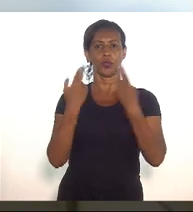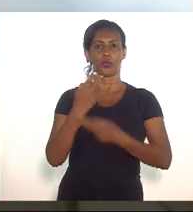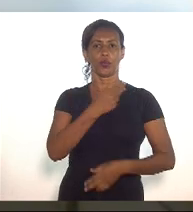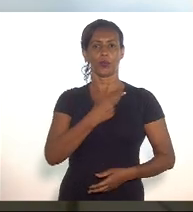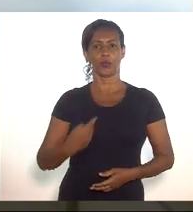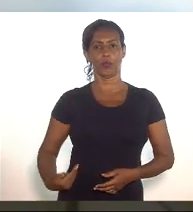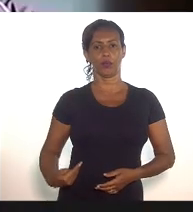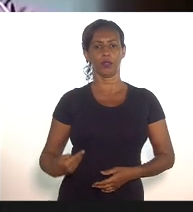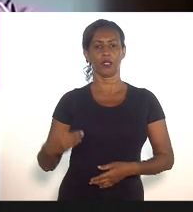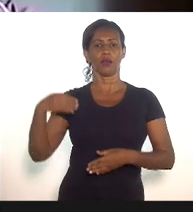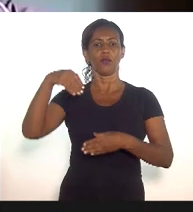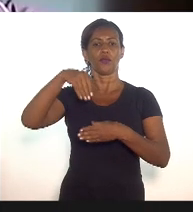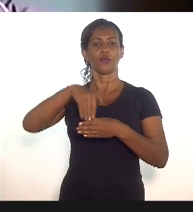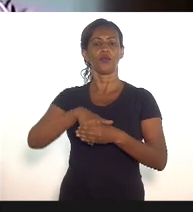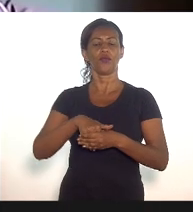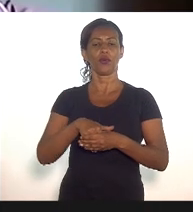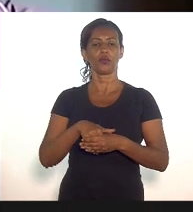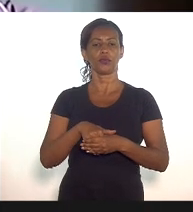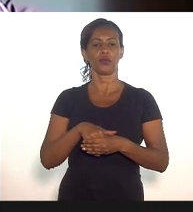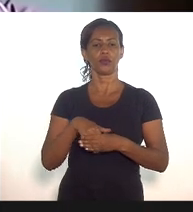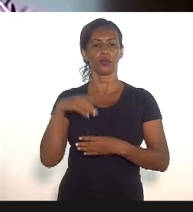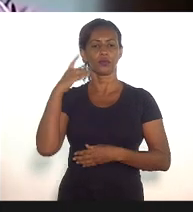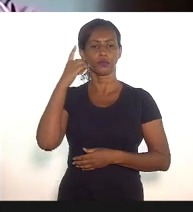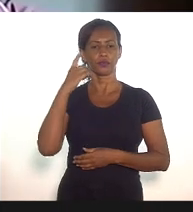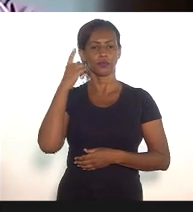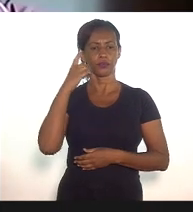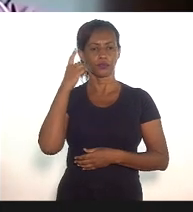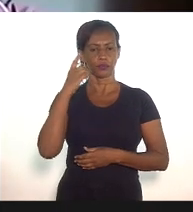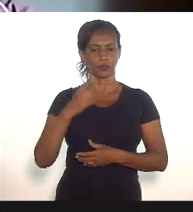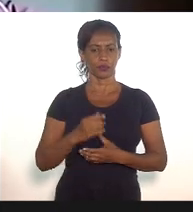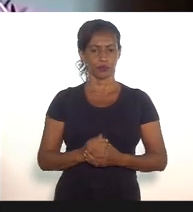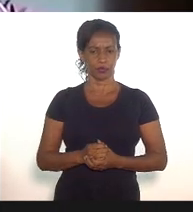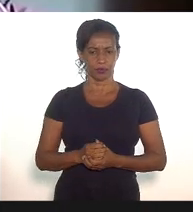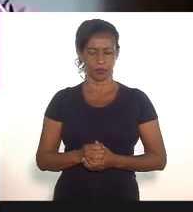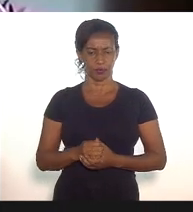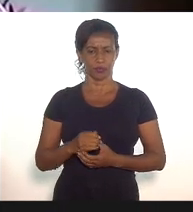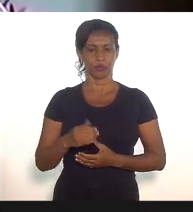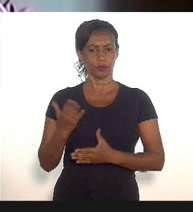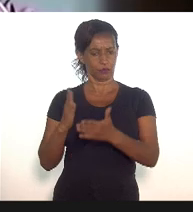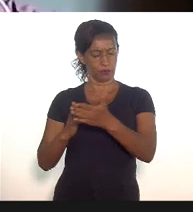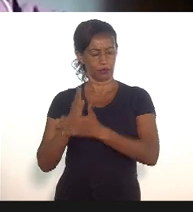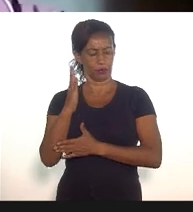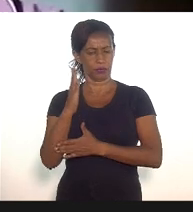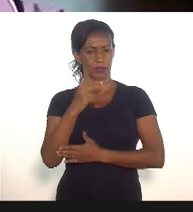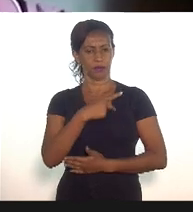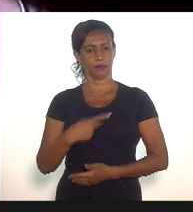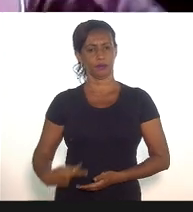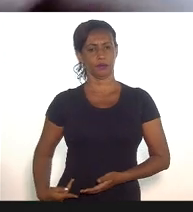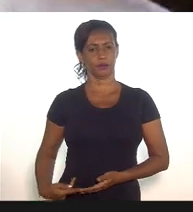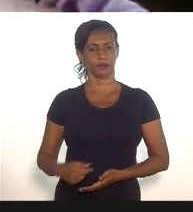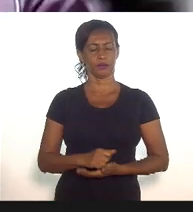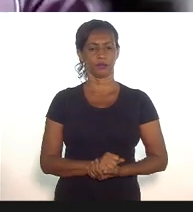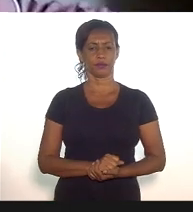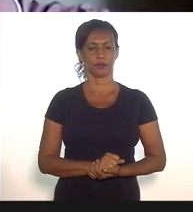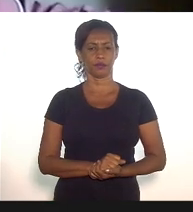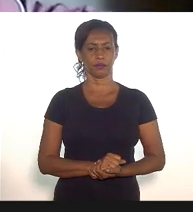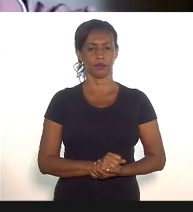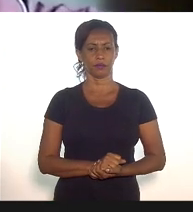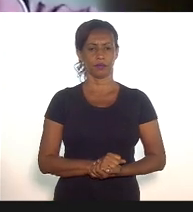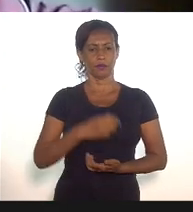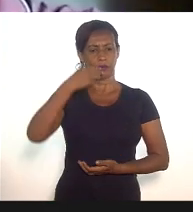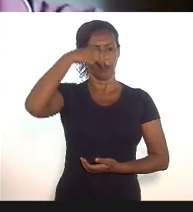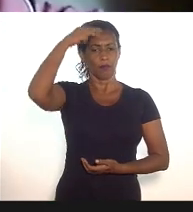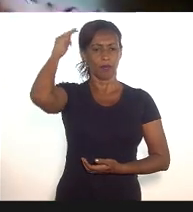Como vota o deputado Marco Coelho? É favorável, presidente. Como vota o deputado